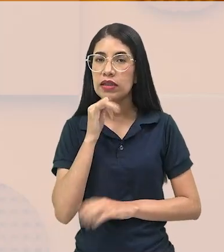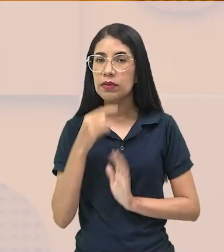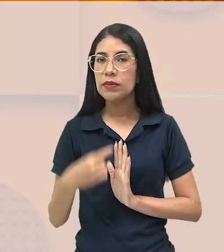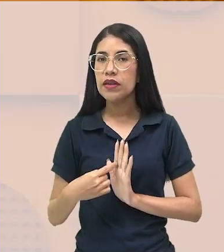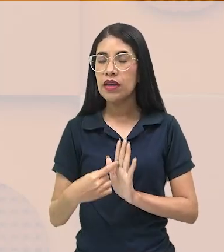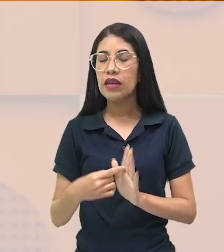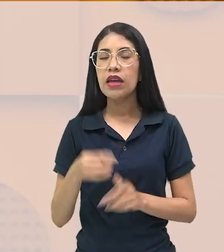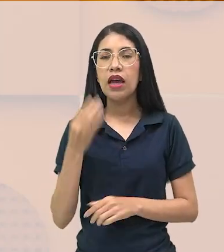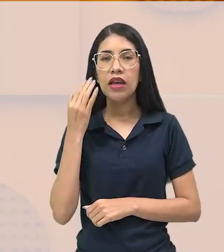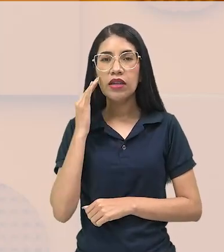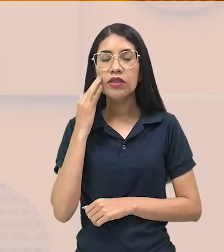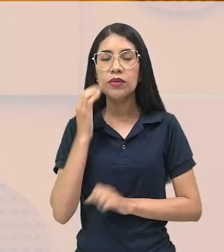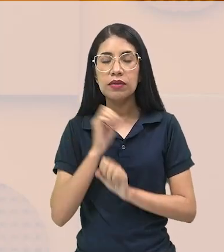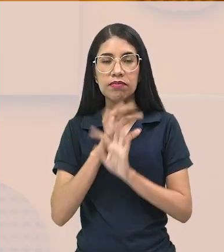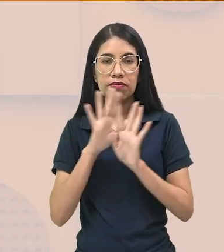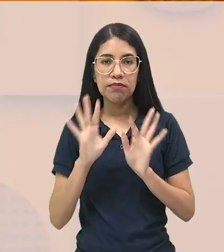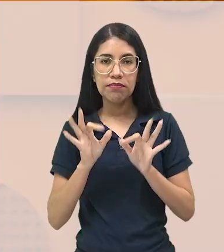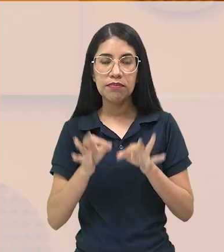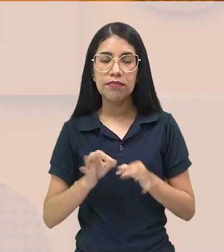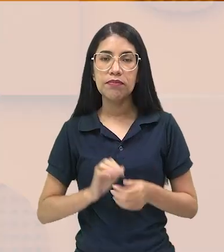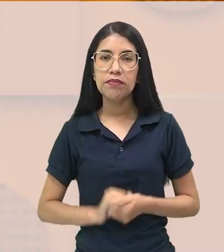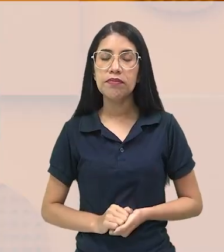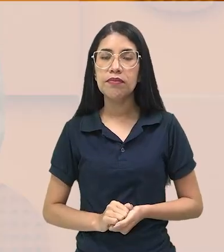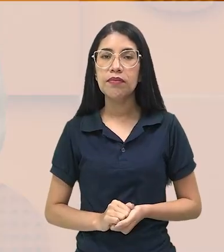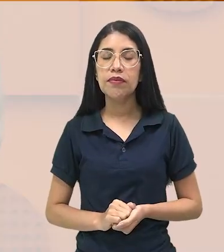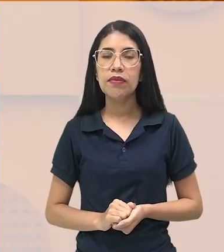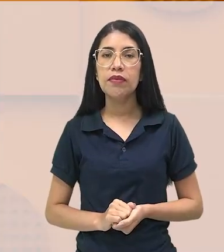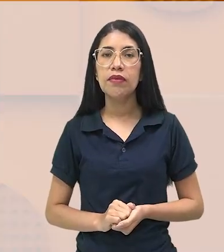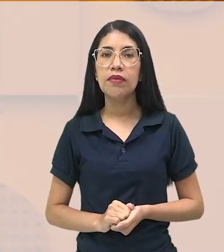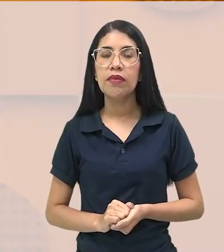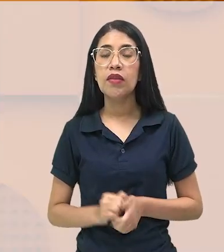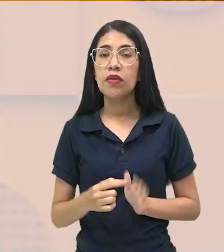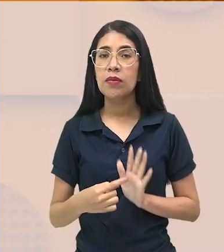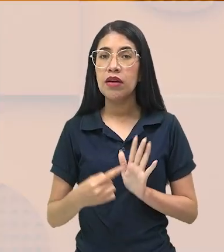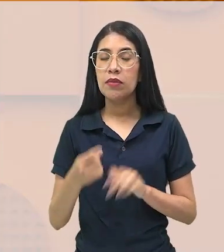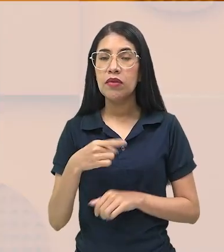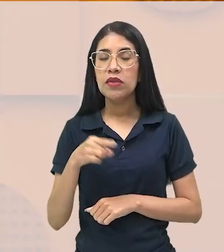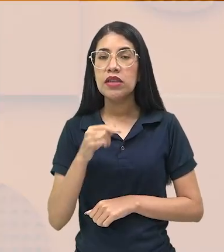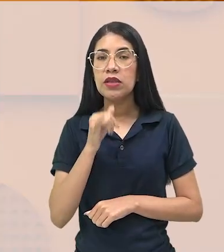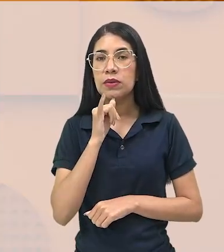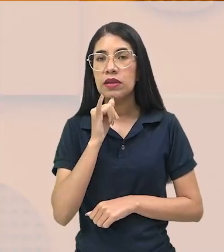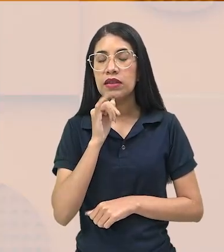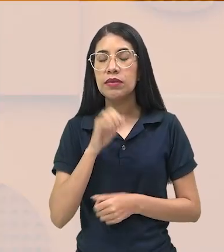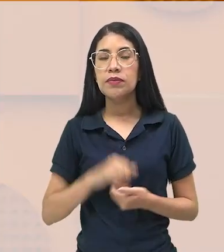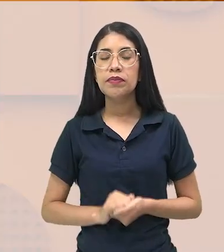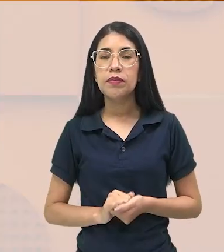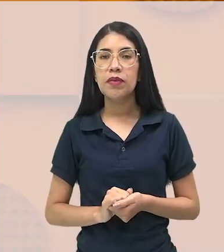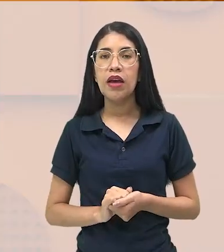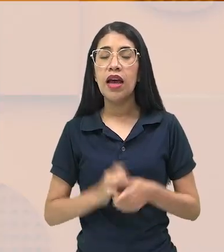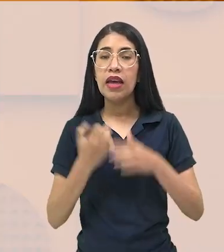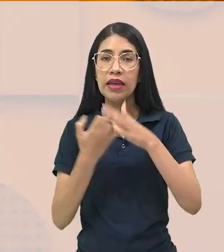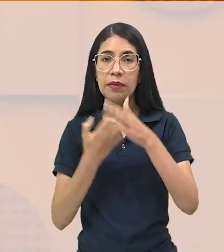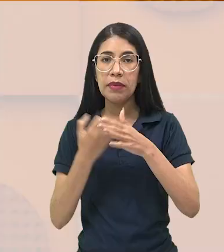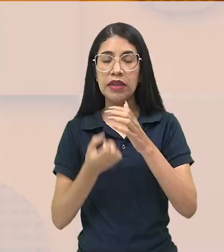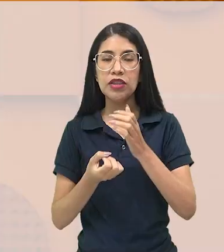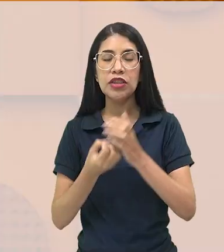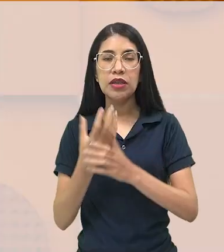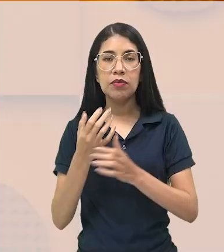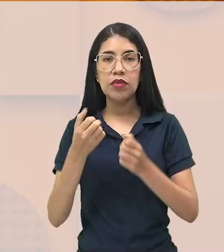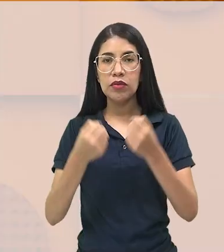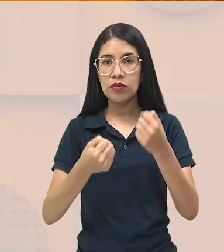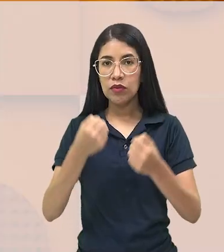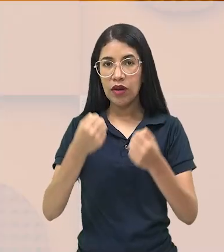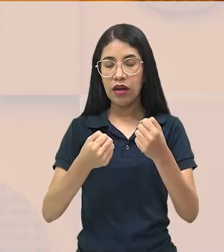que sempre ajuda melhor nessa compreensão. Olha só, eu vou pegar para vocês como exemplo a Volkswagen. A Volkswagen é uma